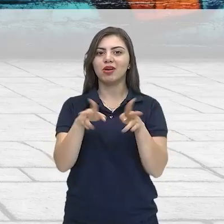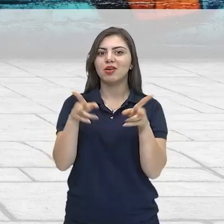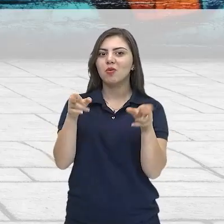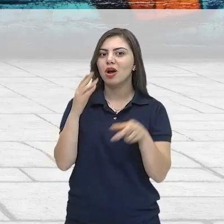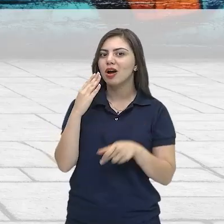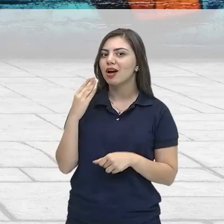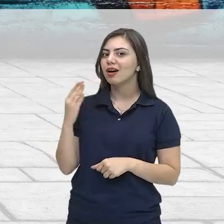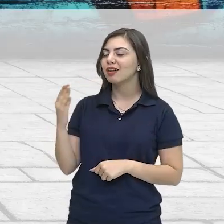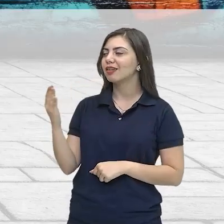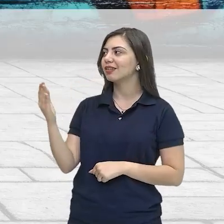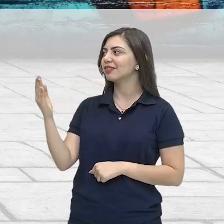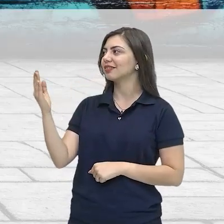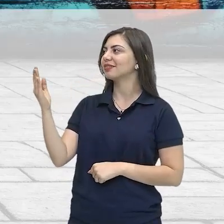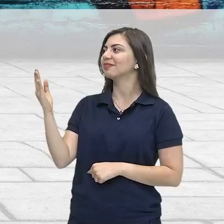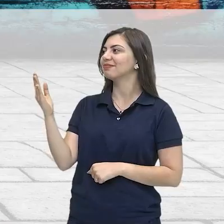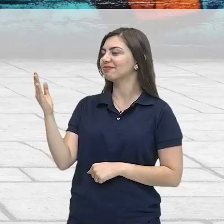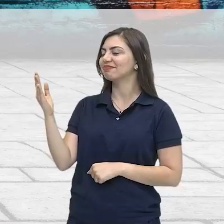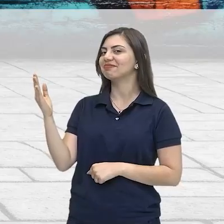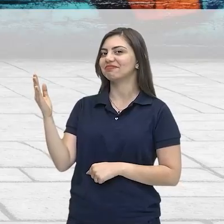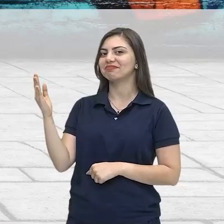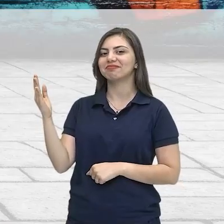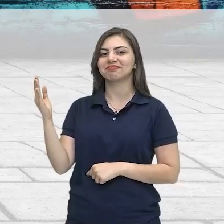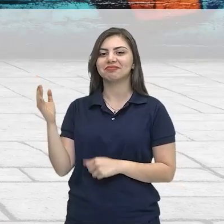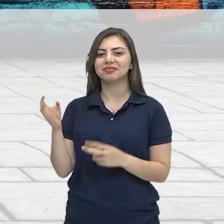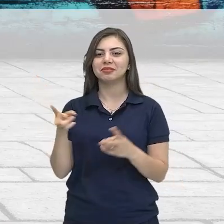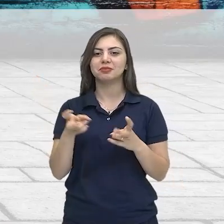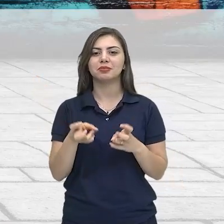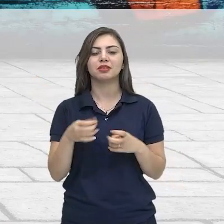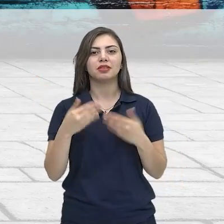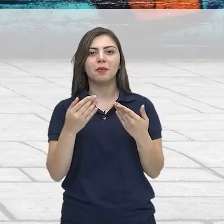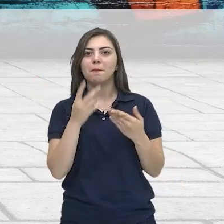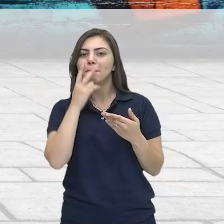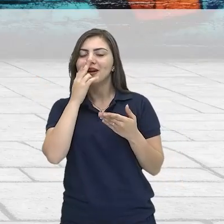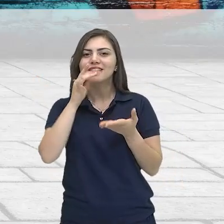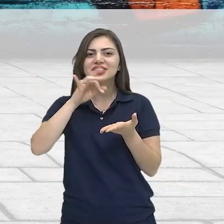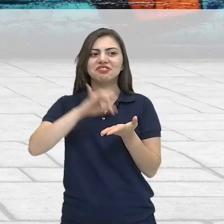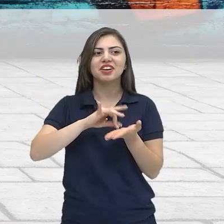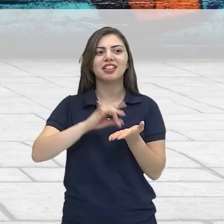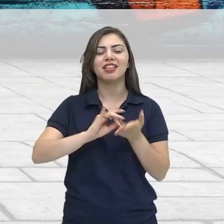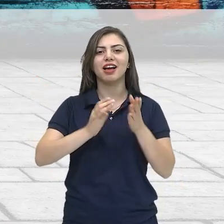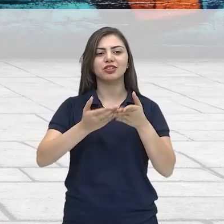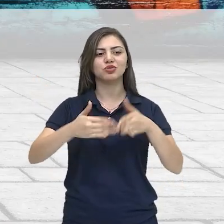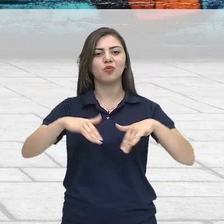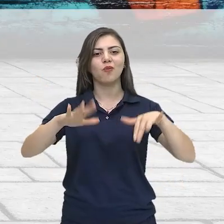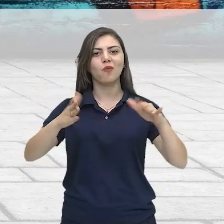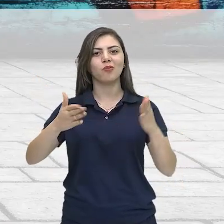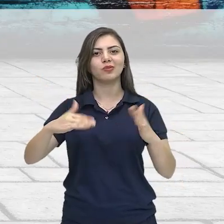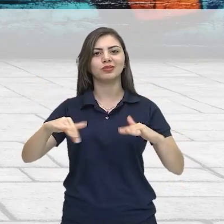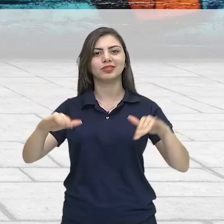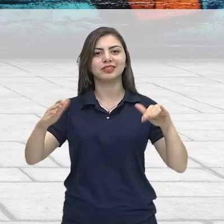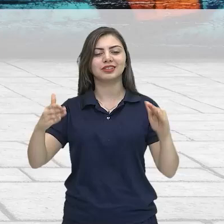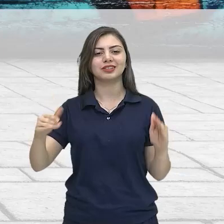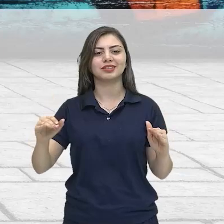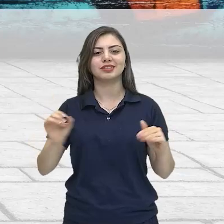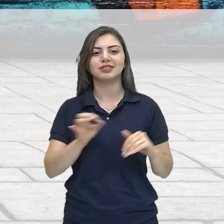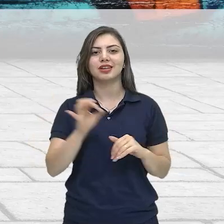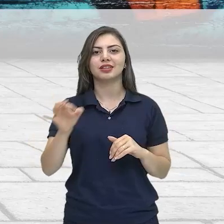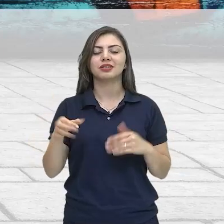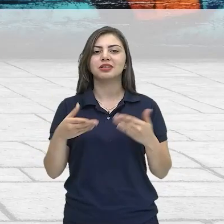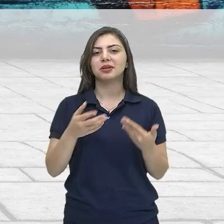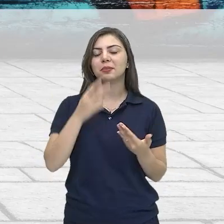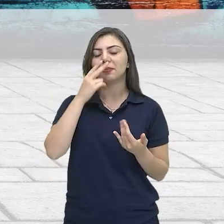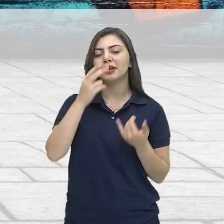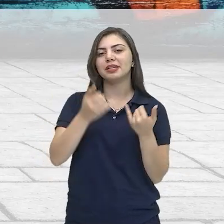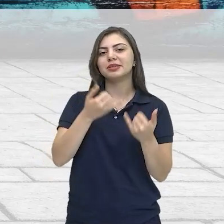essa visão que a dança... Parecendo ondas mesmo, né? Isso. A dança nos faz fazer, que é brincar com